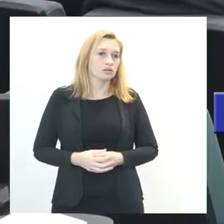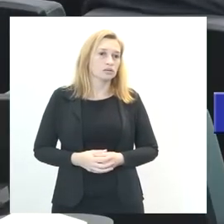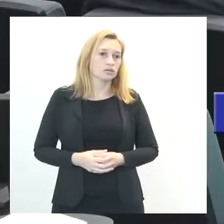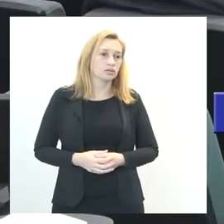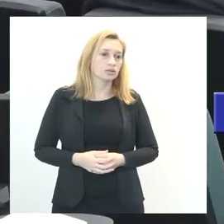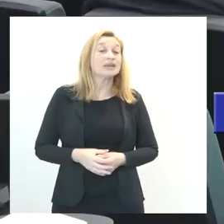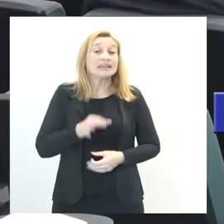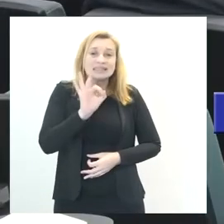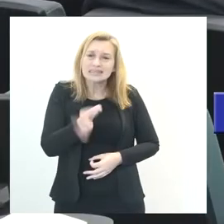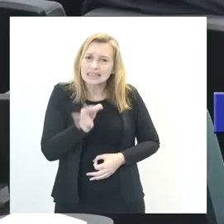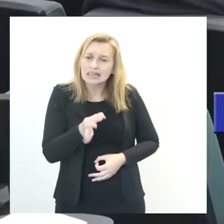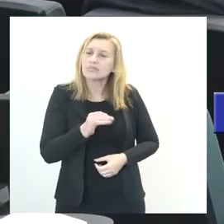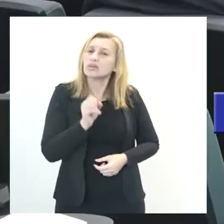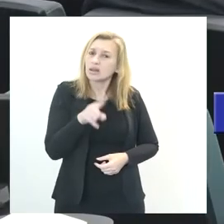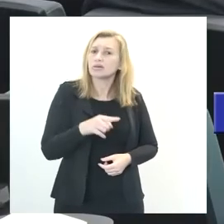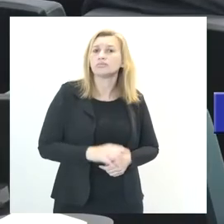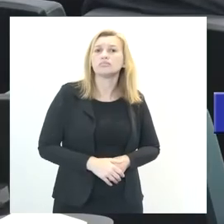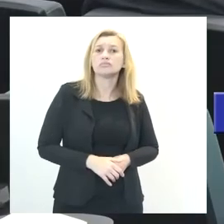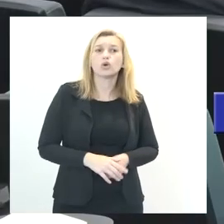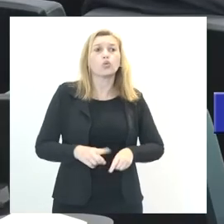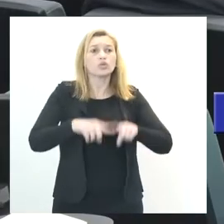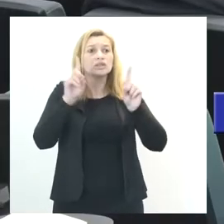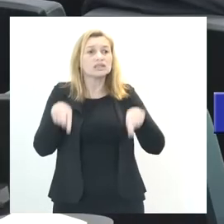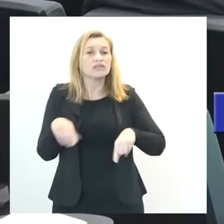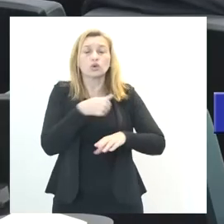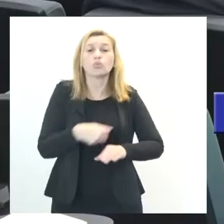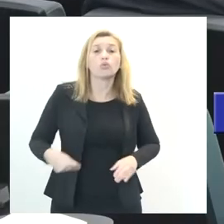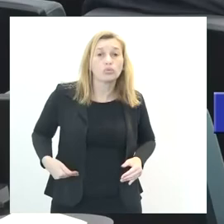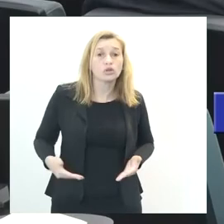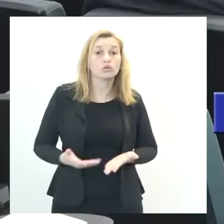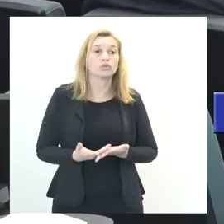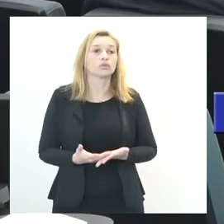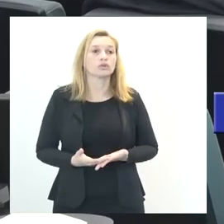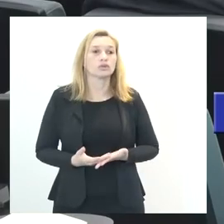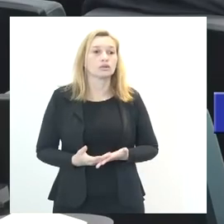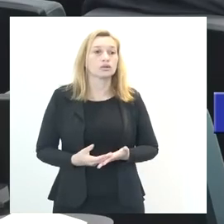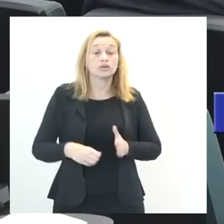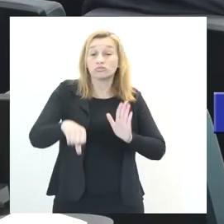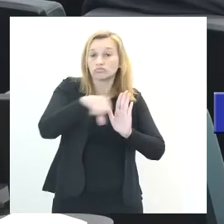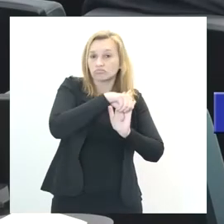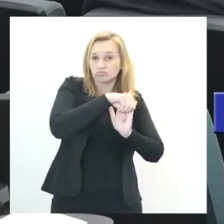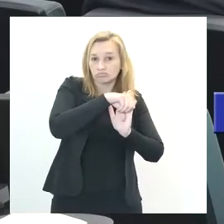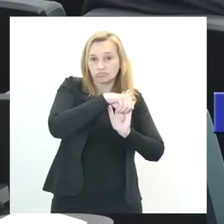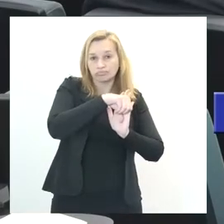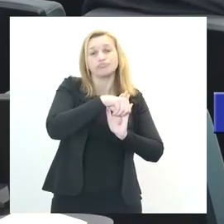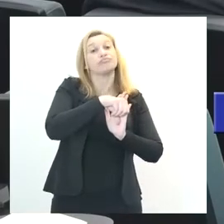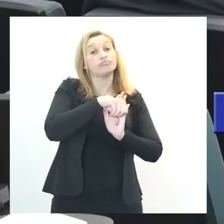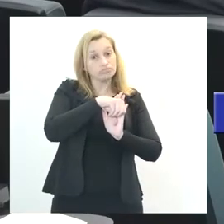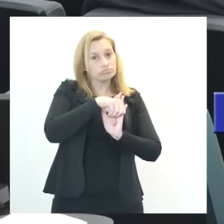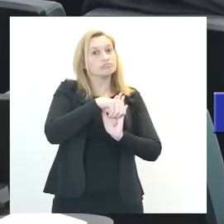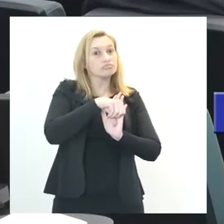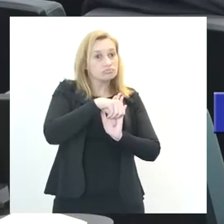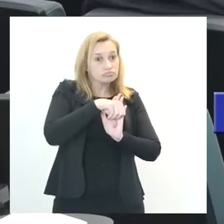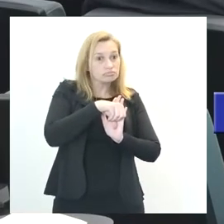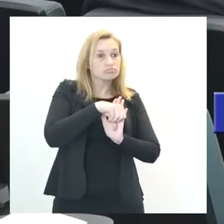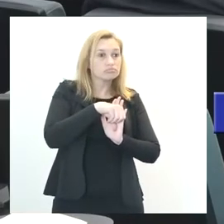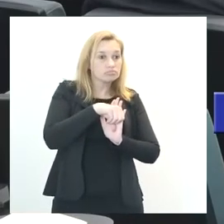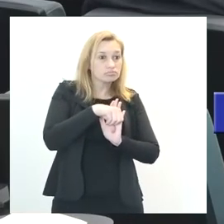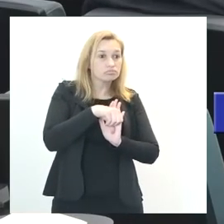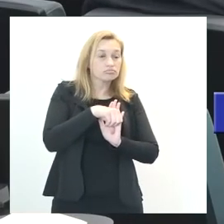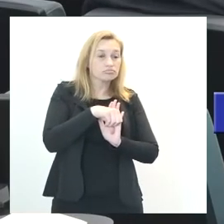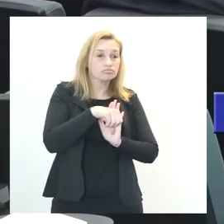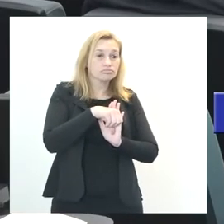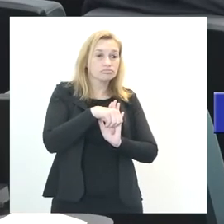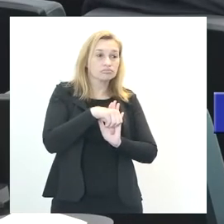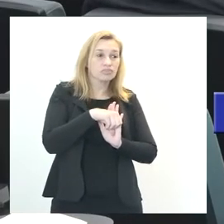é exatamente isso o servidor público está criminalizado é sobre a alegação